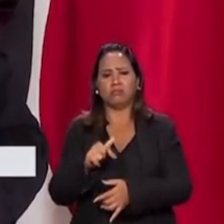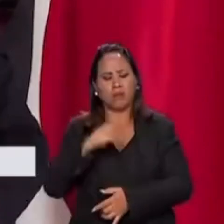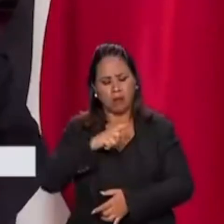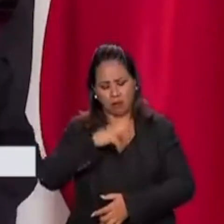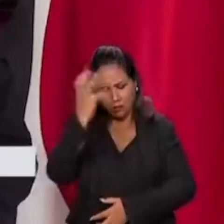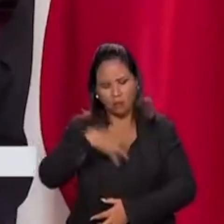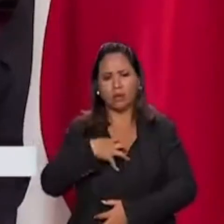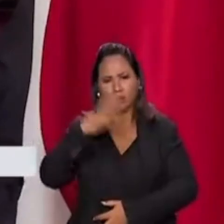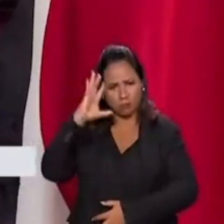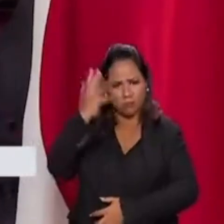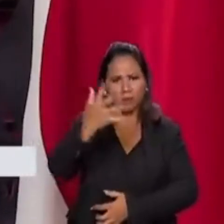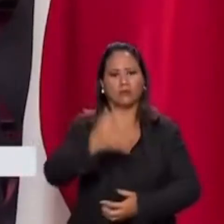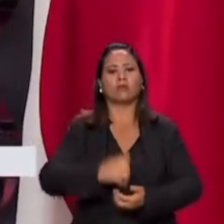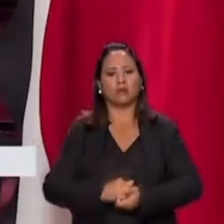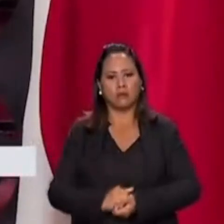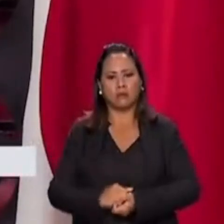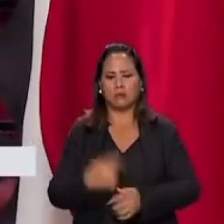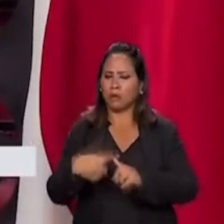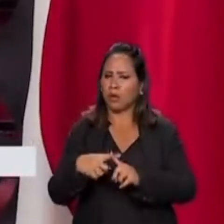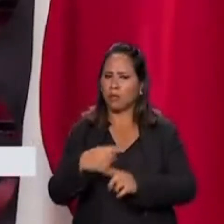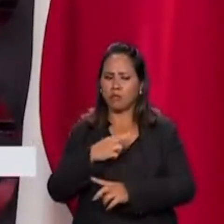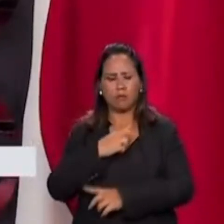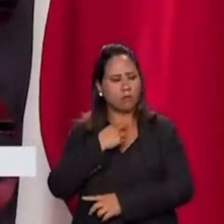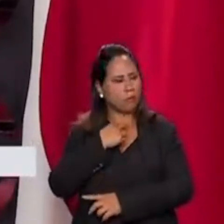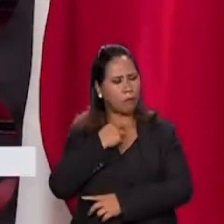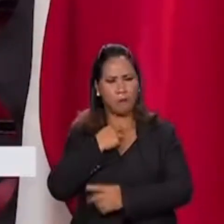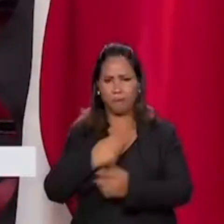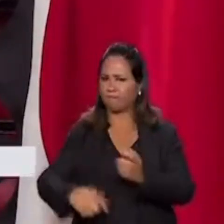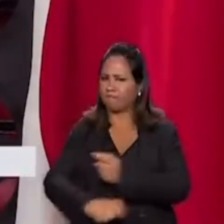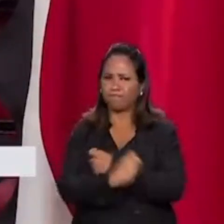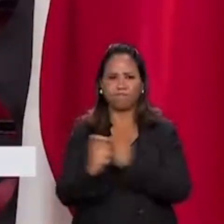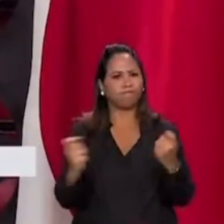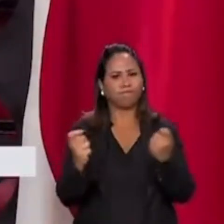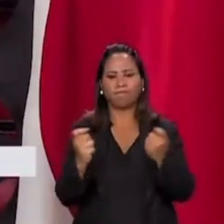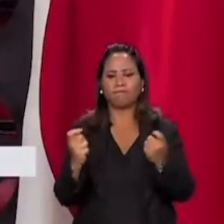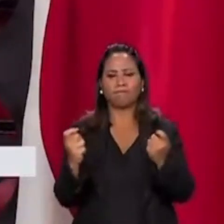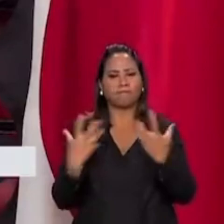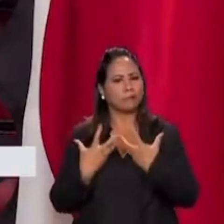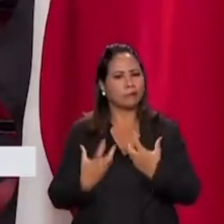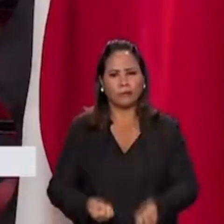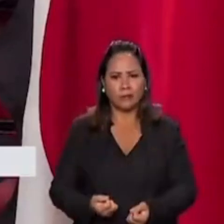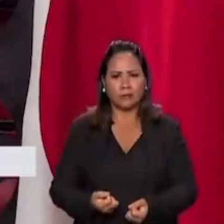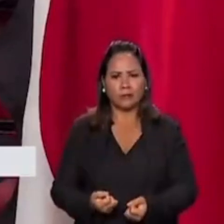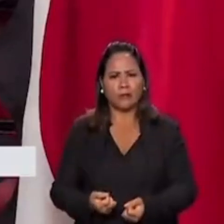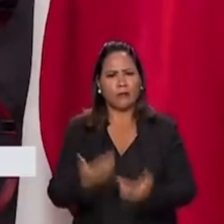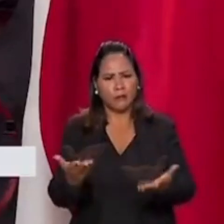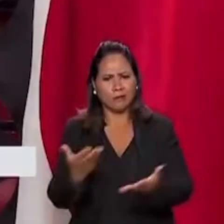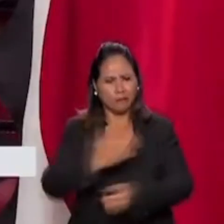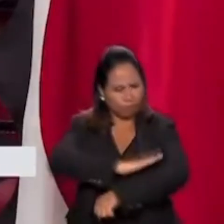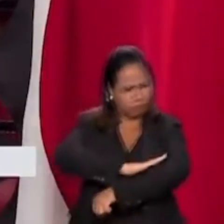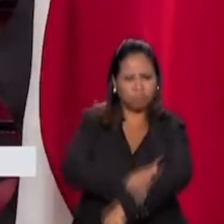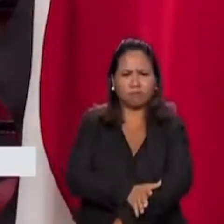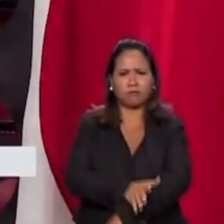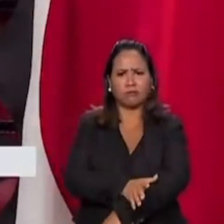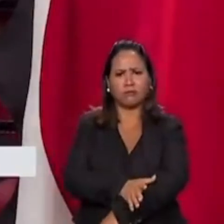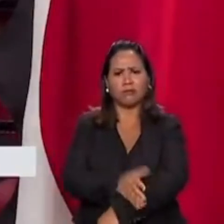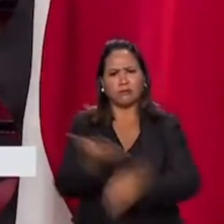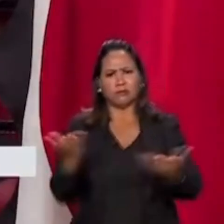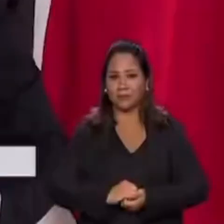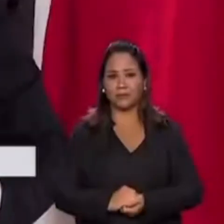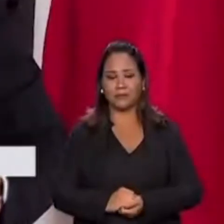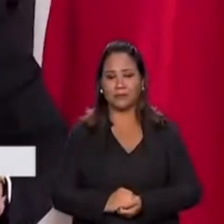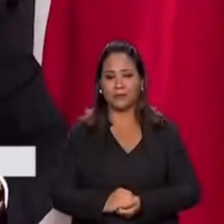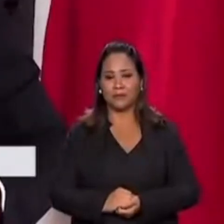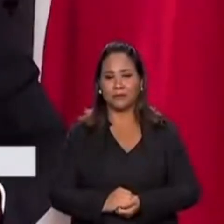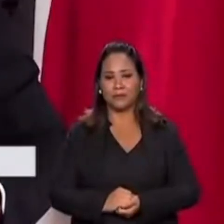O presidente Luiz Inácio Lula da Silva se manifestou sobre o mais recente caso de ataque racista sofrido pelo jogador Vinícius Júnior na tarde deste